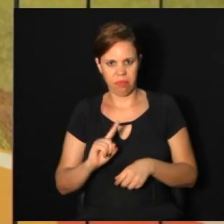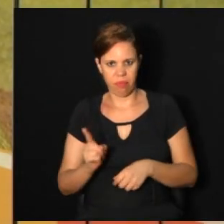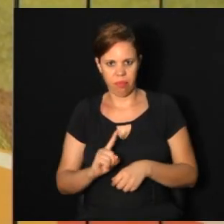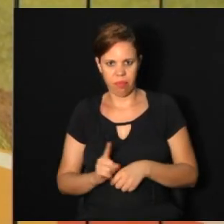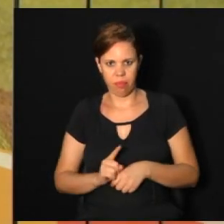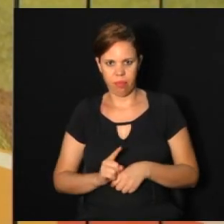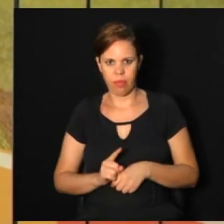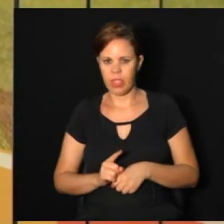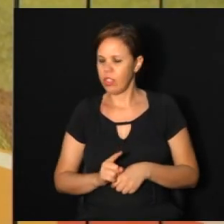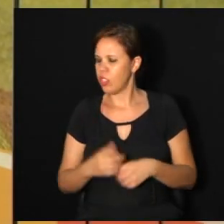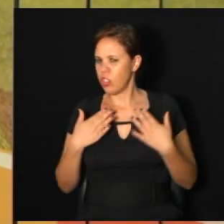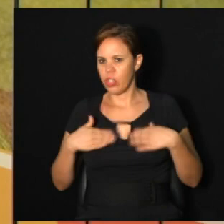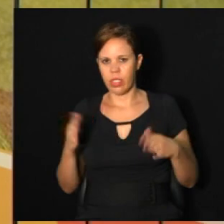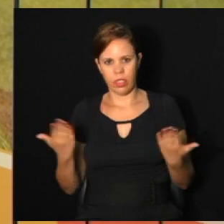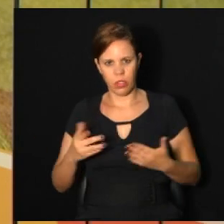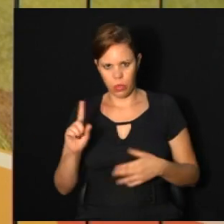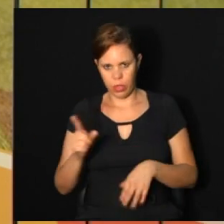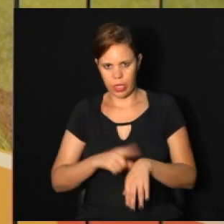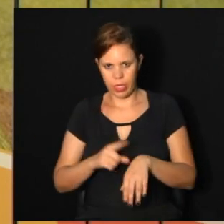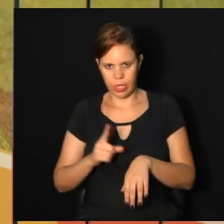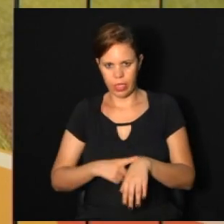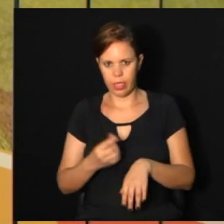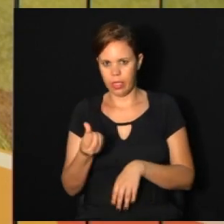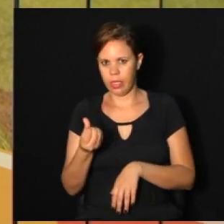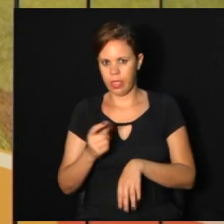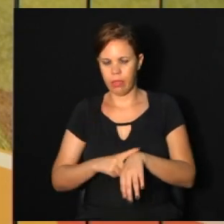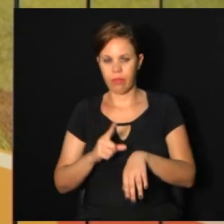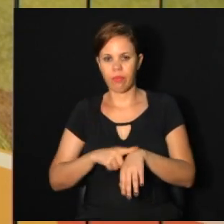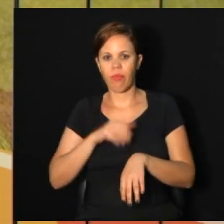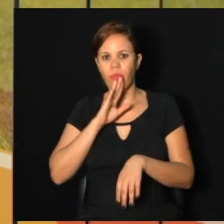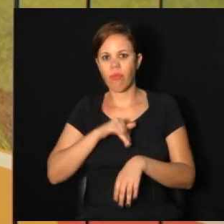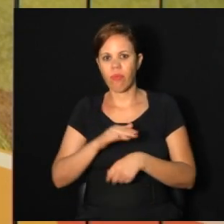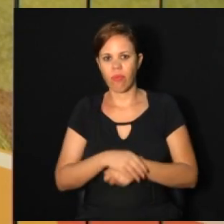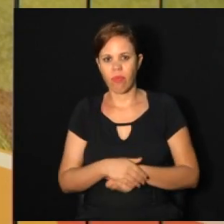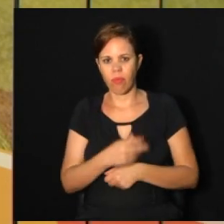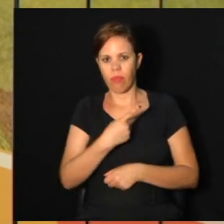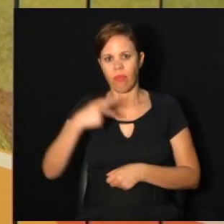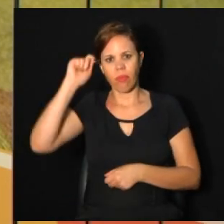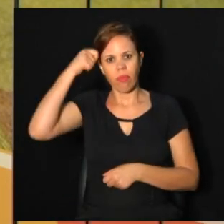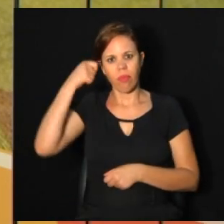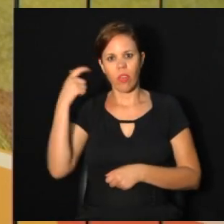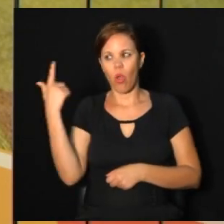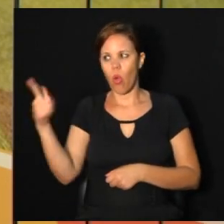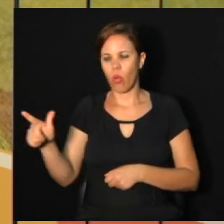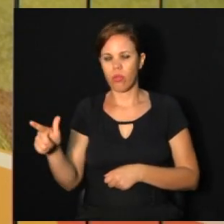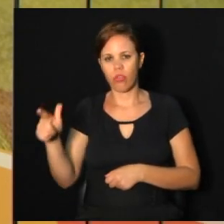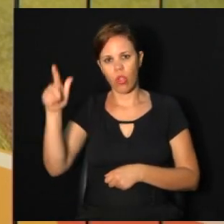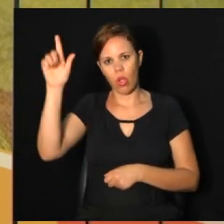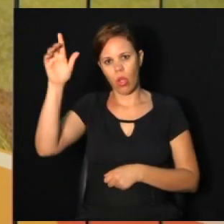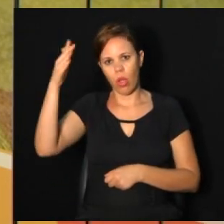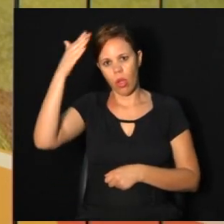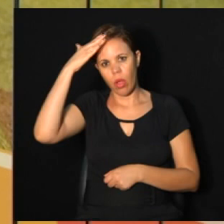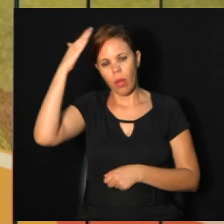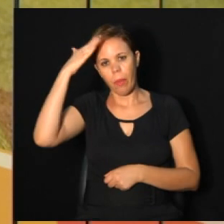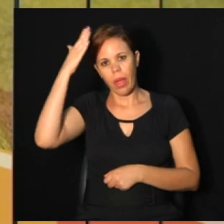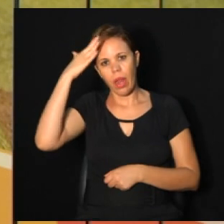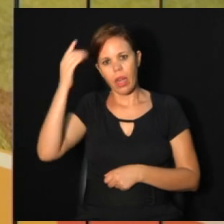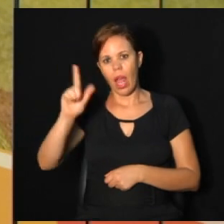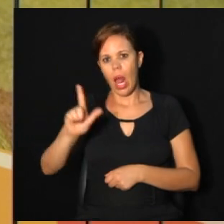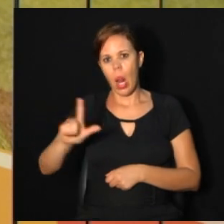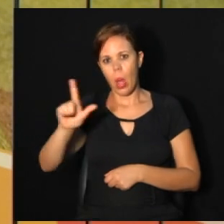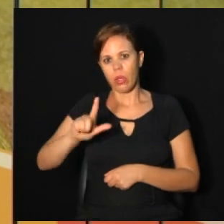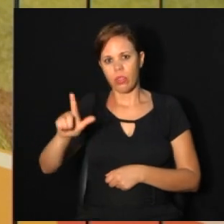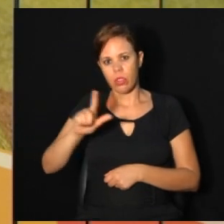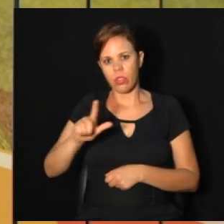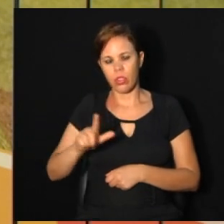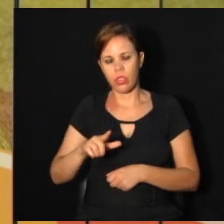Sem descanso, hoje, daqui a pouco, às 6 horas da tarde, a Macaca enfrenta o Londrina em Jaú pela 3ª